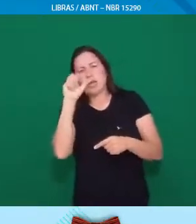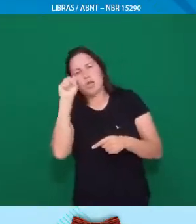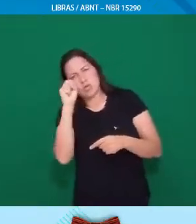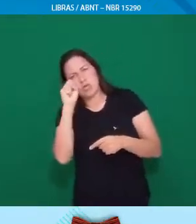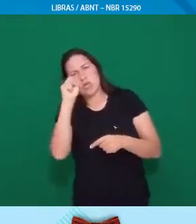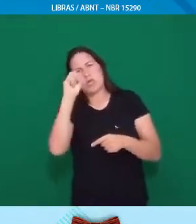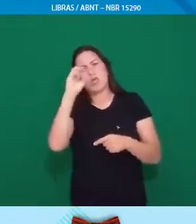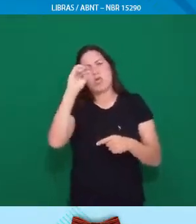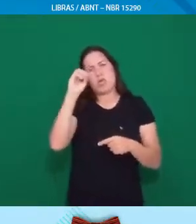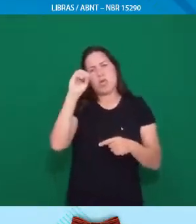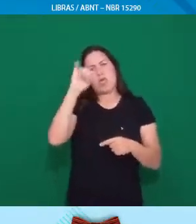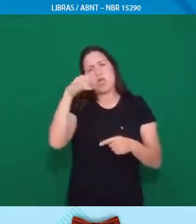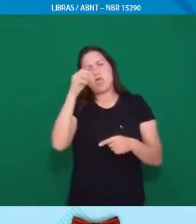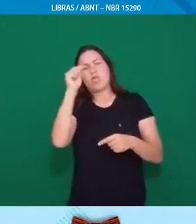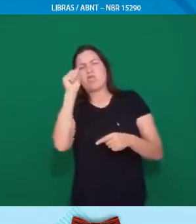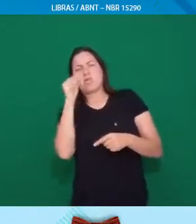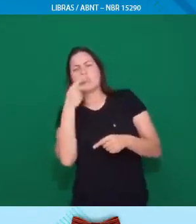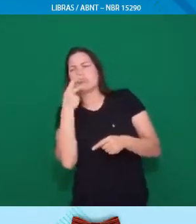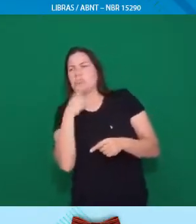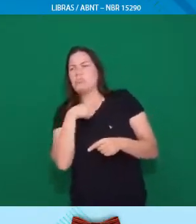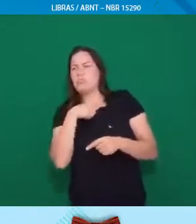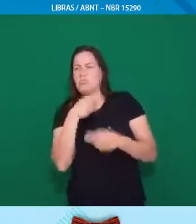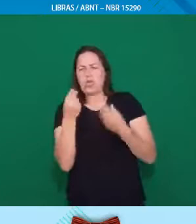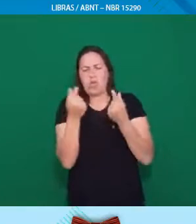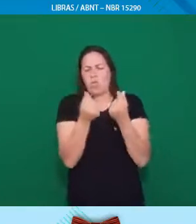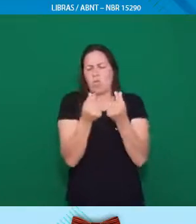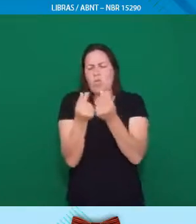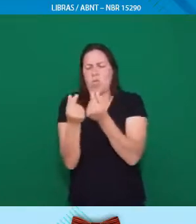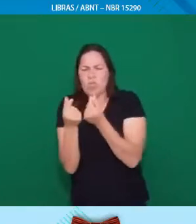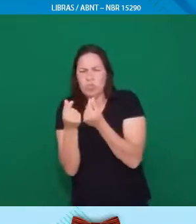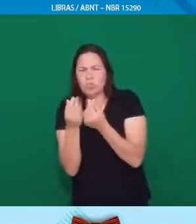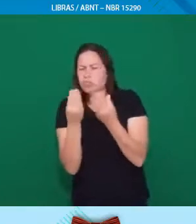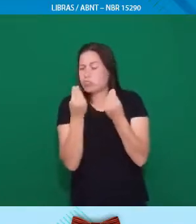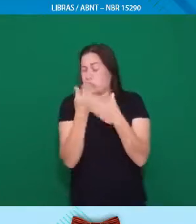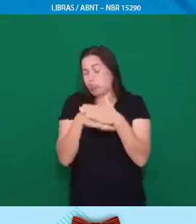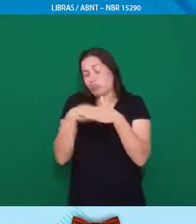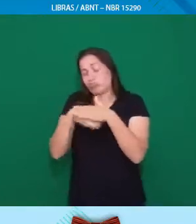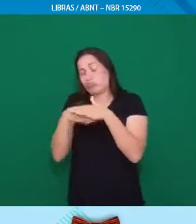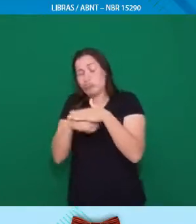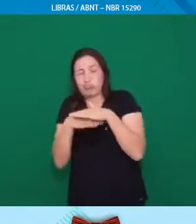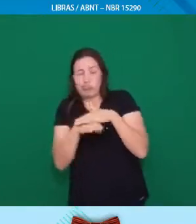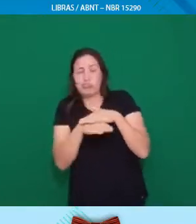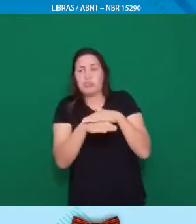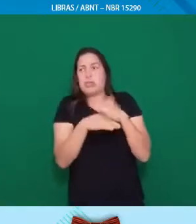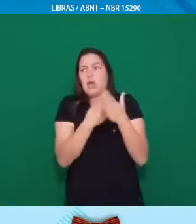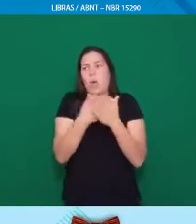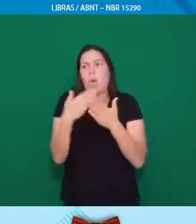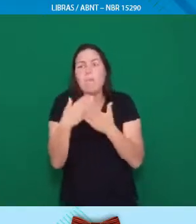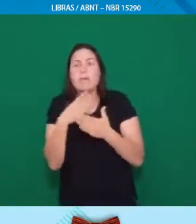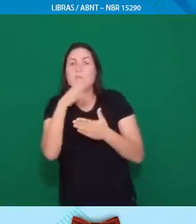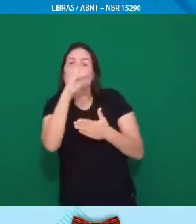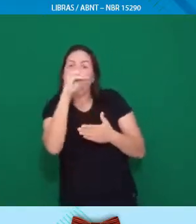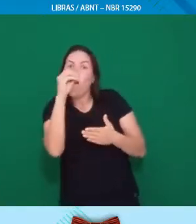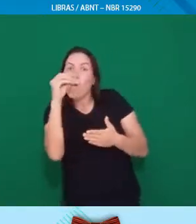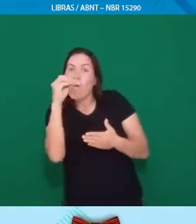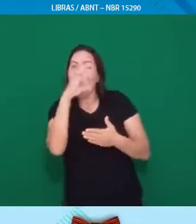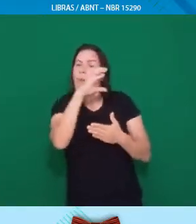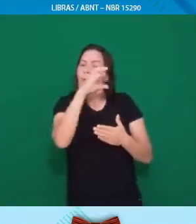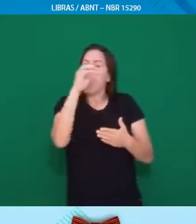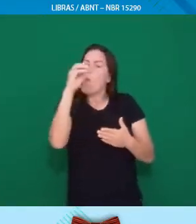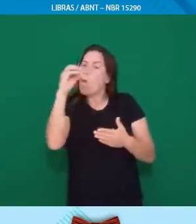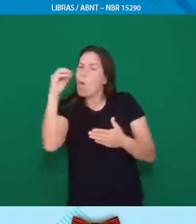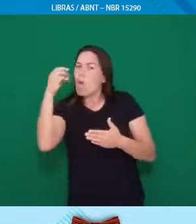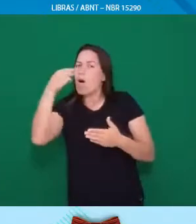exemplificando aqui mas era muito dinheiro dali a gente começou a colocar no outro ano